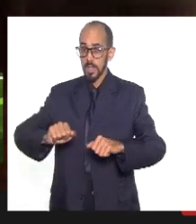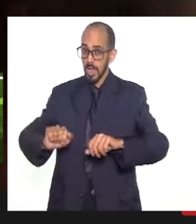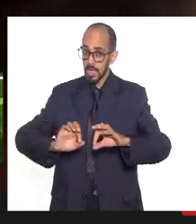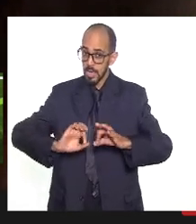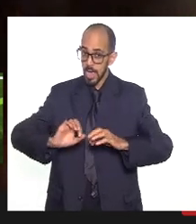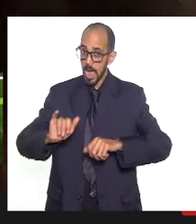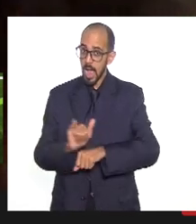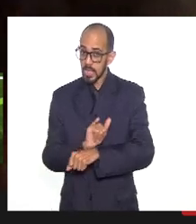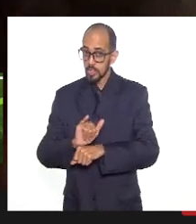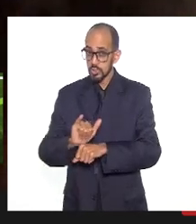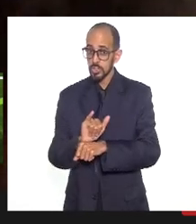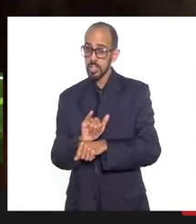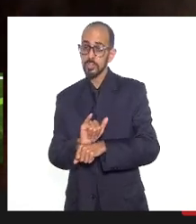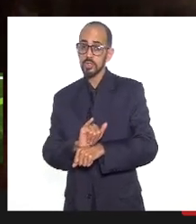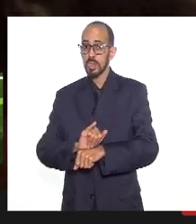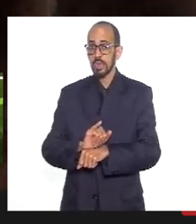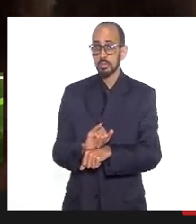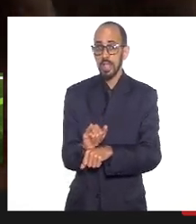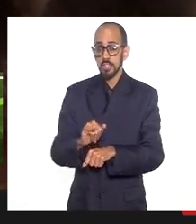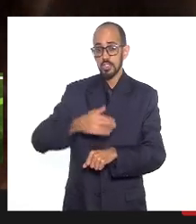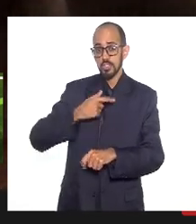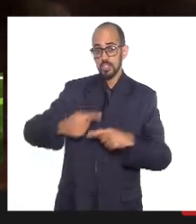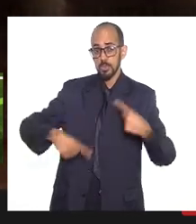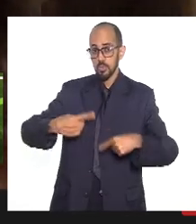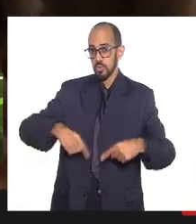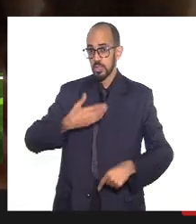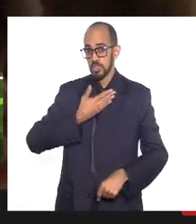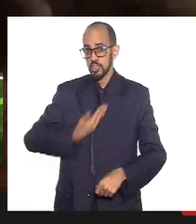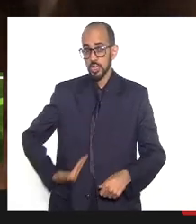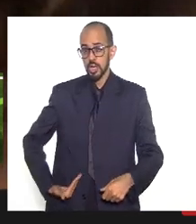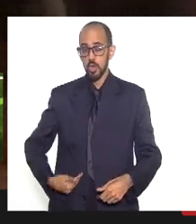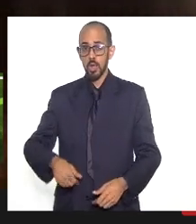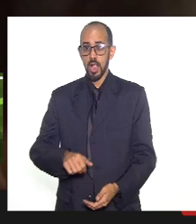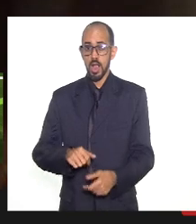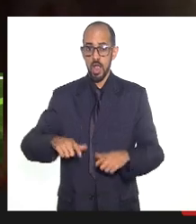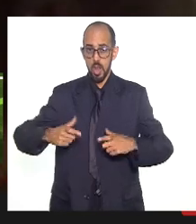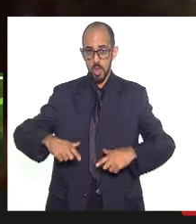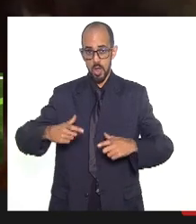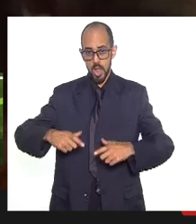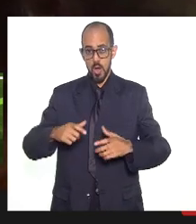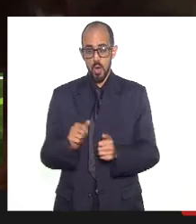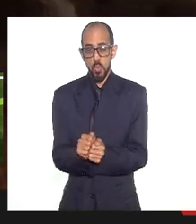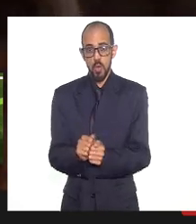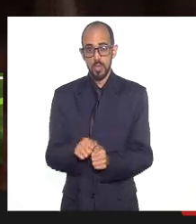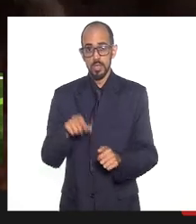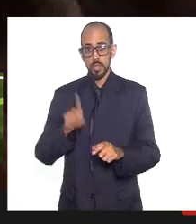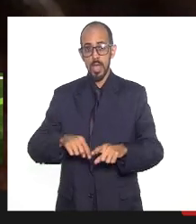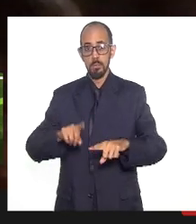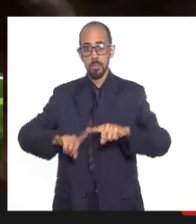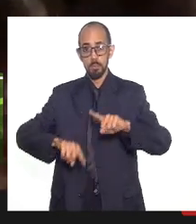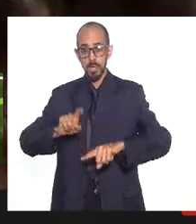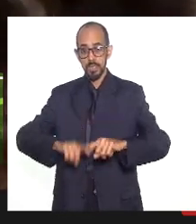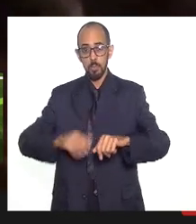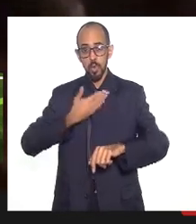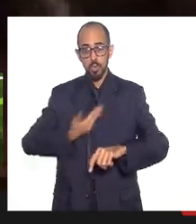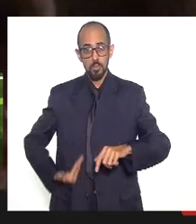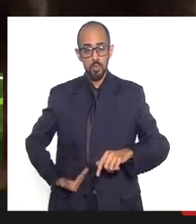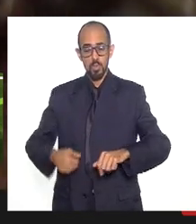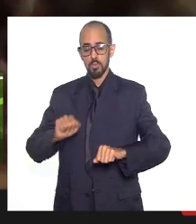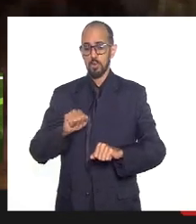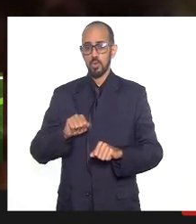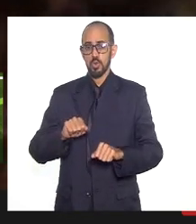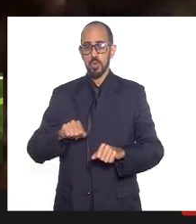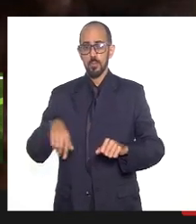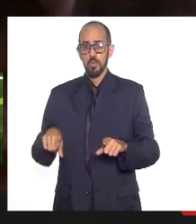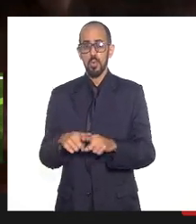políticas locais, porque nós vimos isso no patrimônio. Né? Muitas vezes, quantas vezes